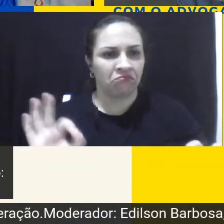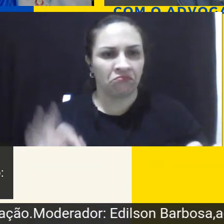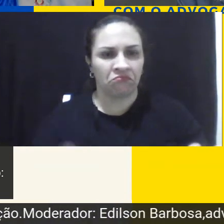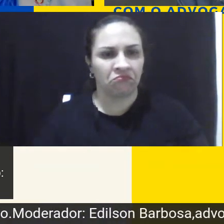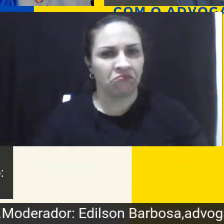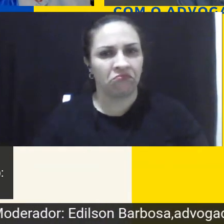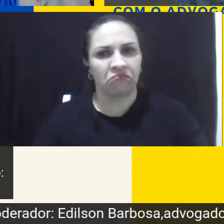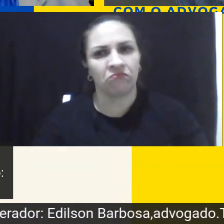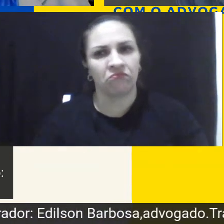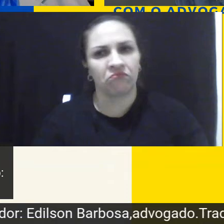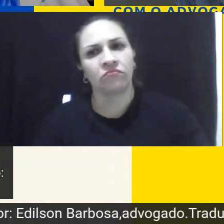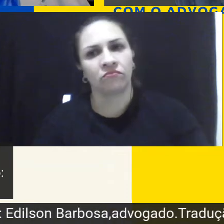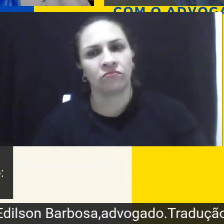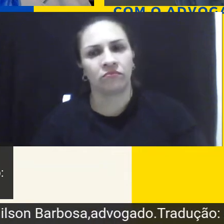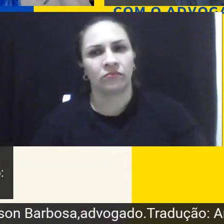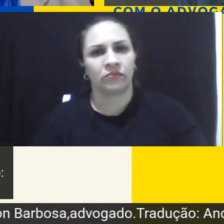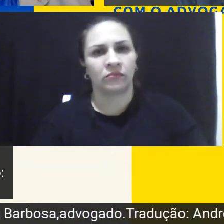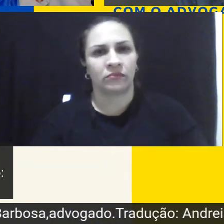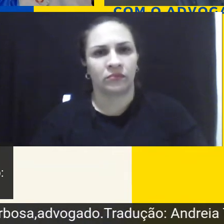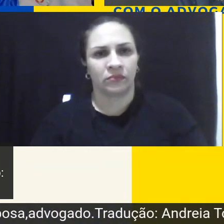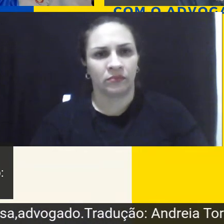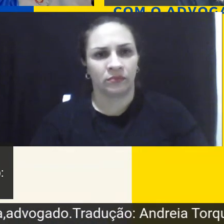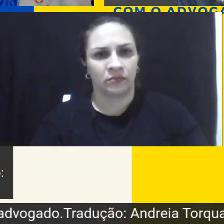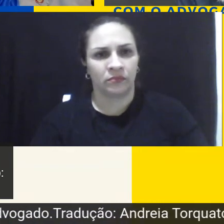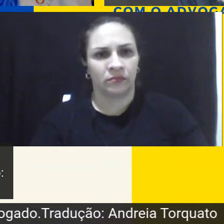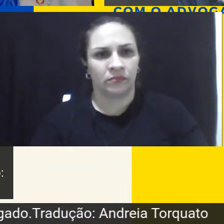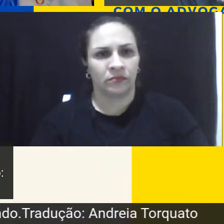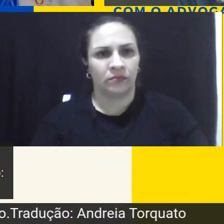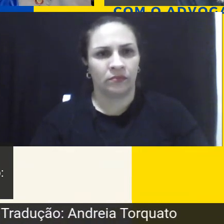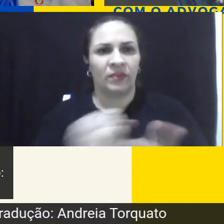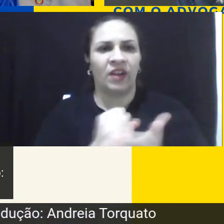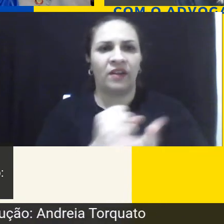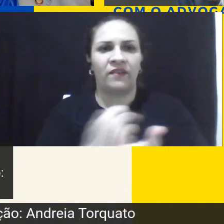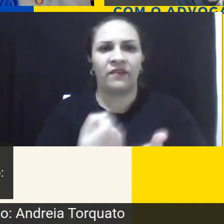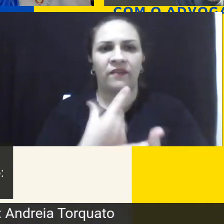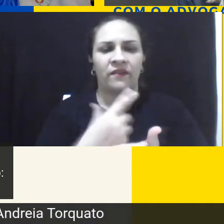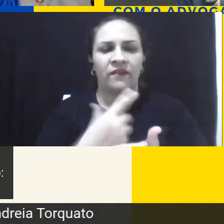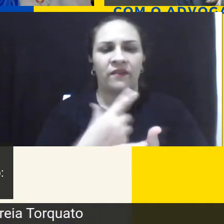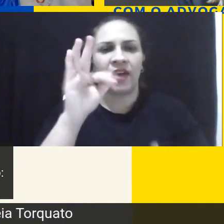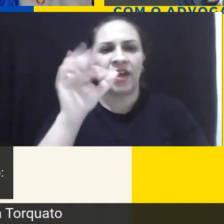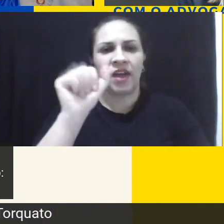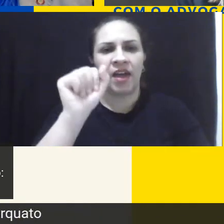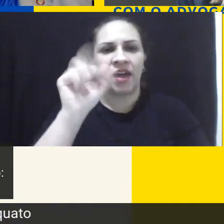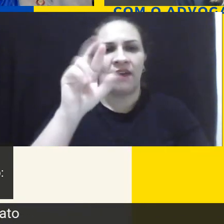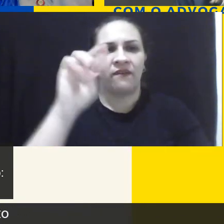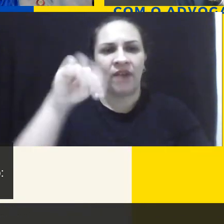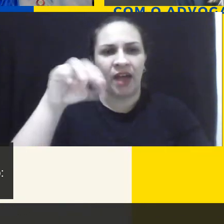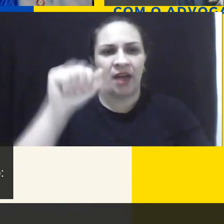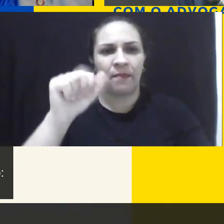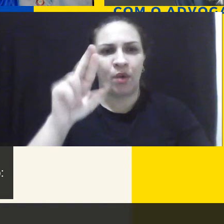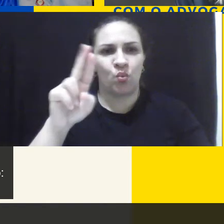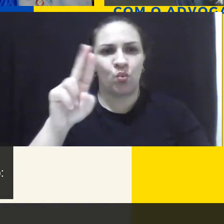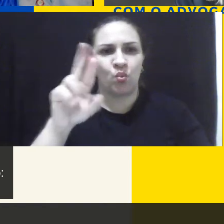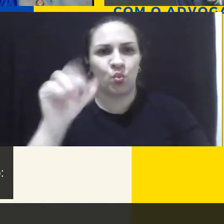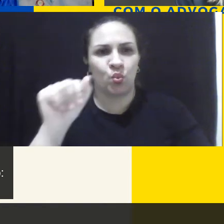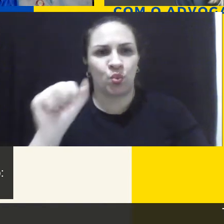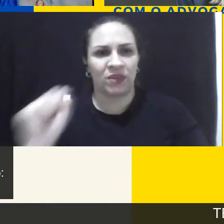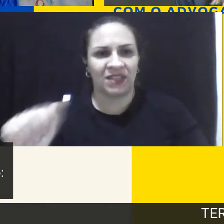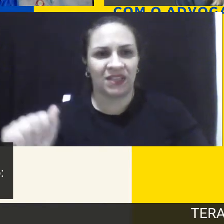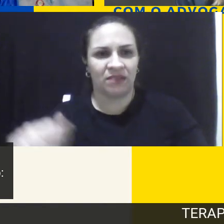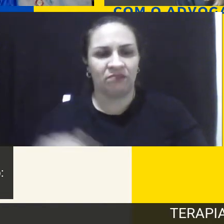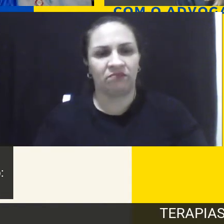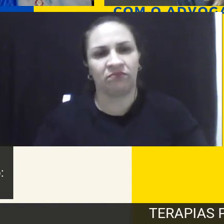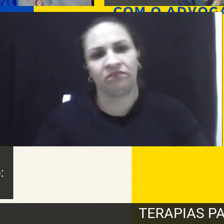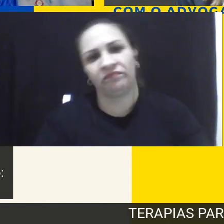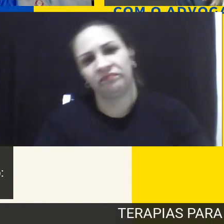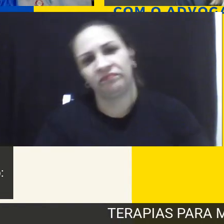É. Eu acho que é o Luiz Otávio da Farmausa. É porque está aparecendo aí, no meu não está. Sim,